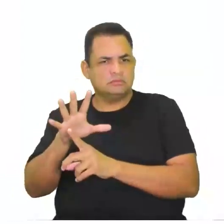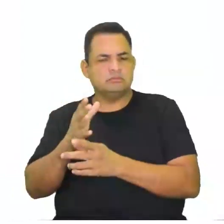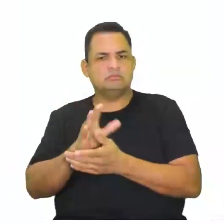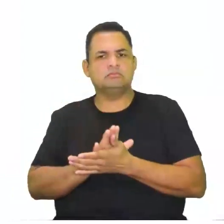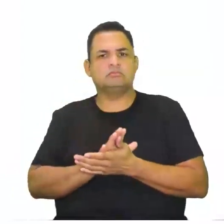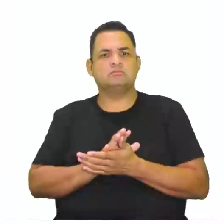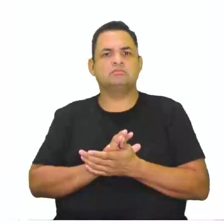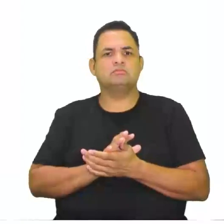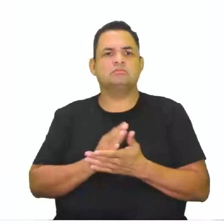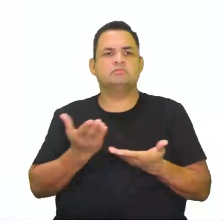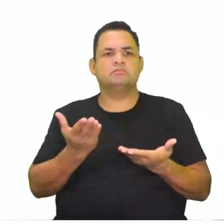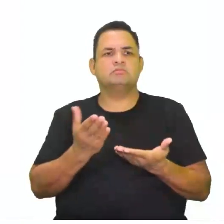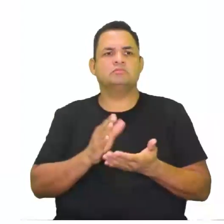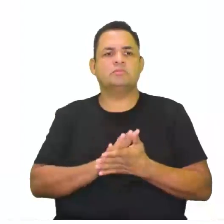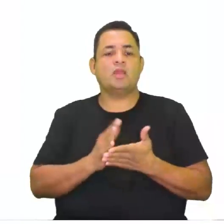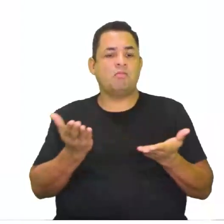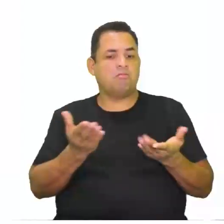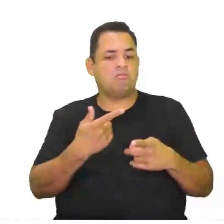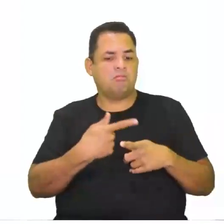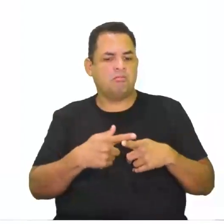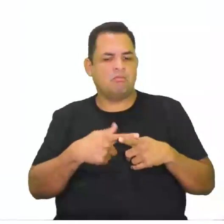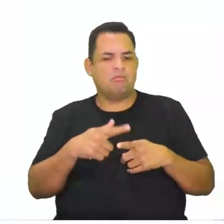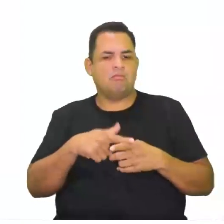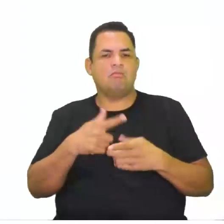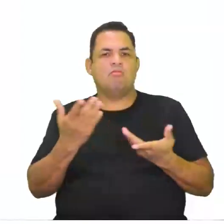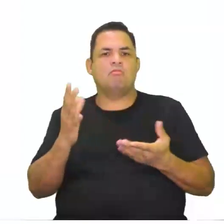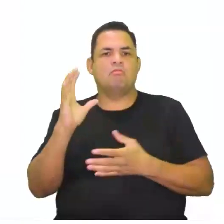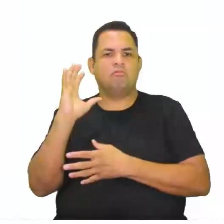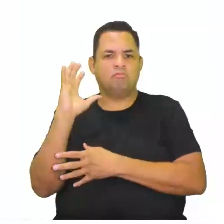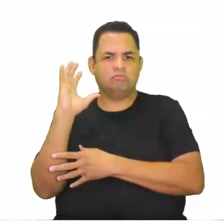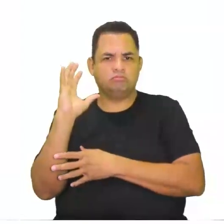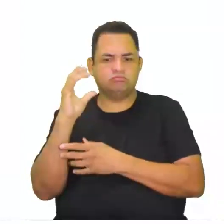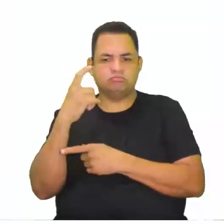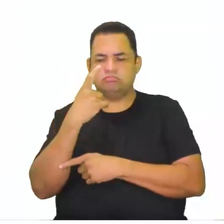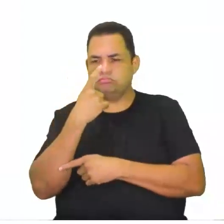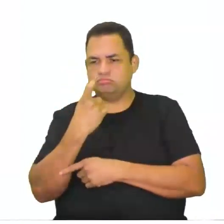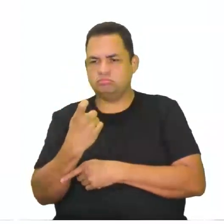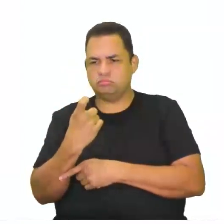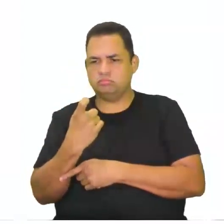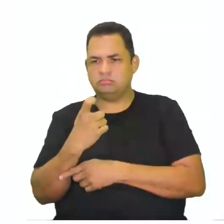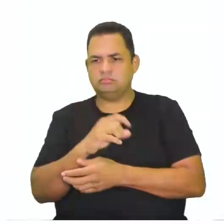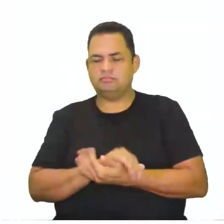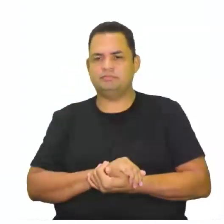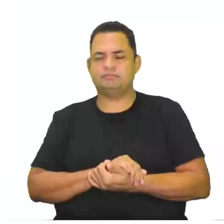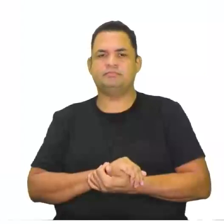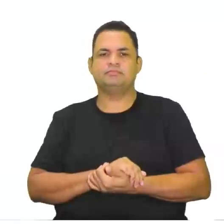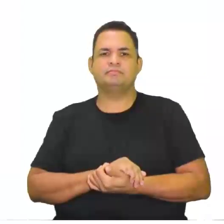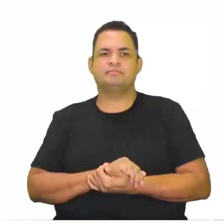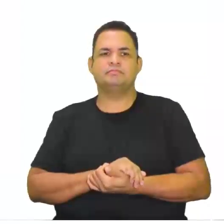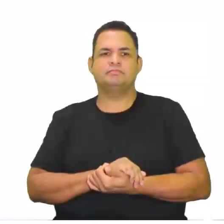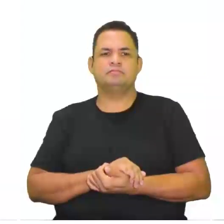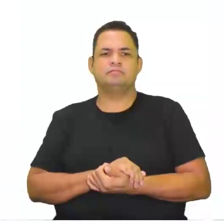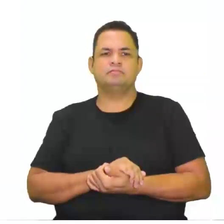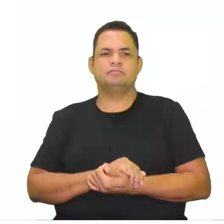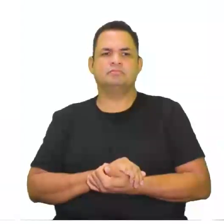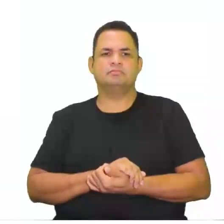na situação atual com relação ao lixo. Olha uma